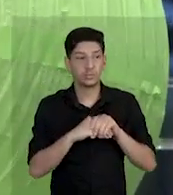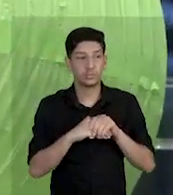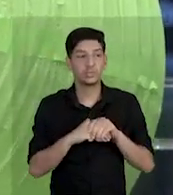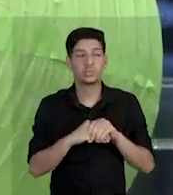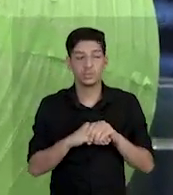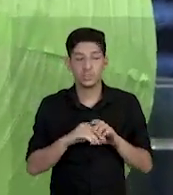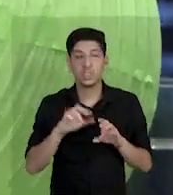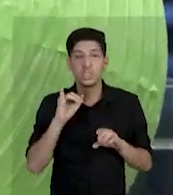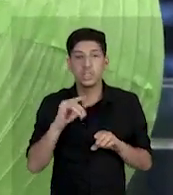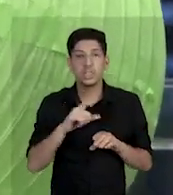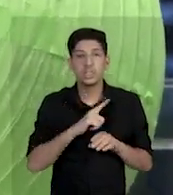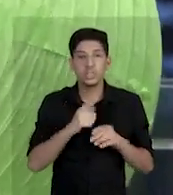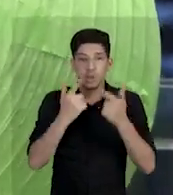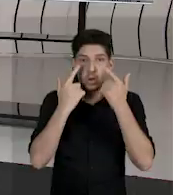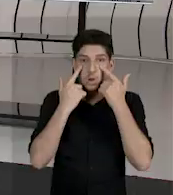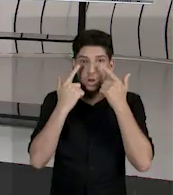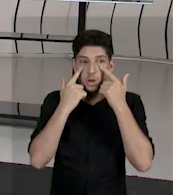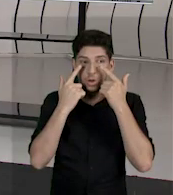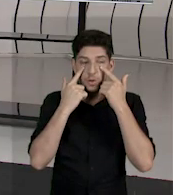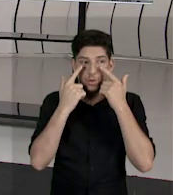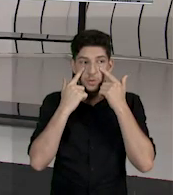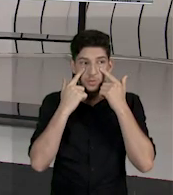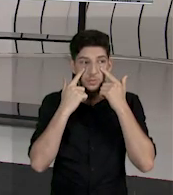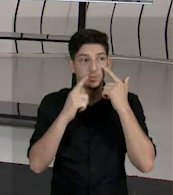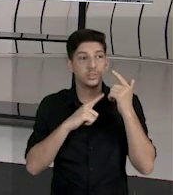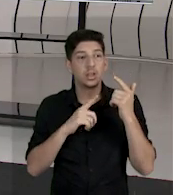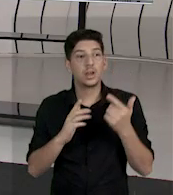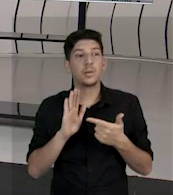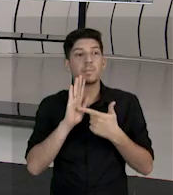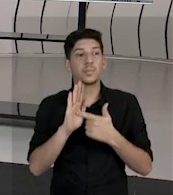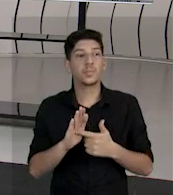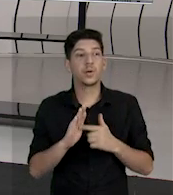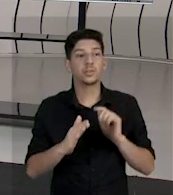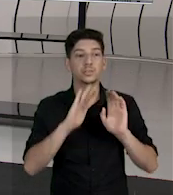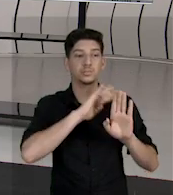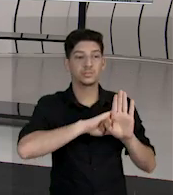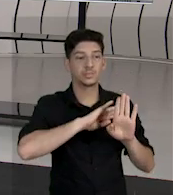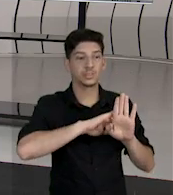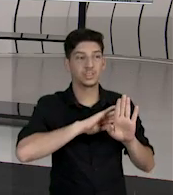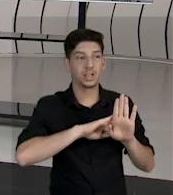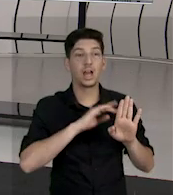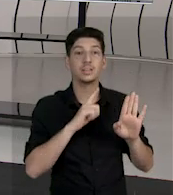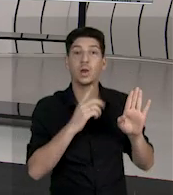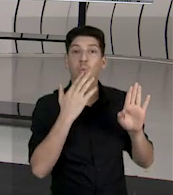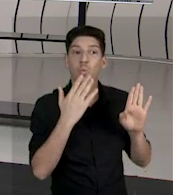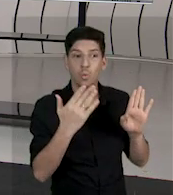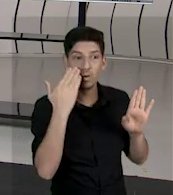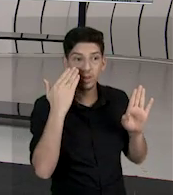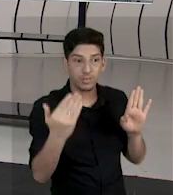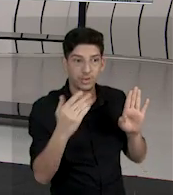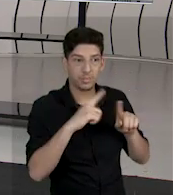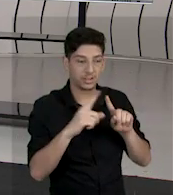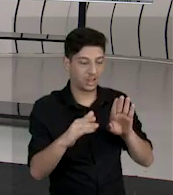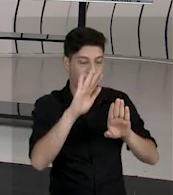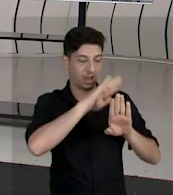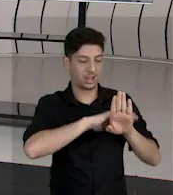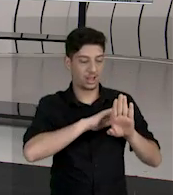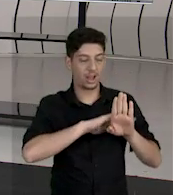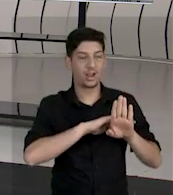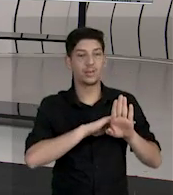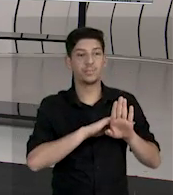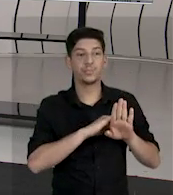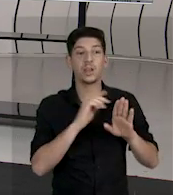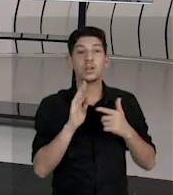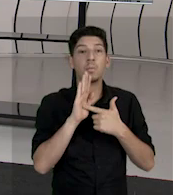quando a gente tem os olhos, né, nessas figuras, por trás da parte colorida dos olhos, da íris. Eu não estou demonstrando a íris aqui.